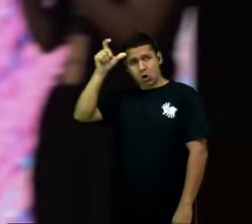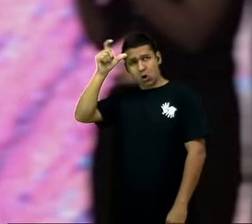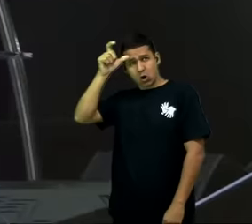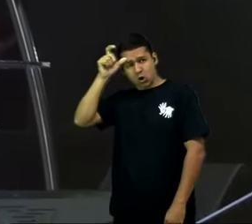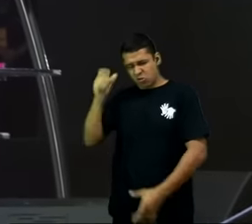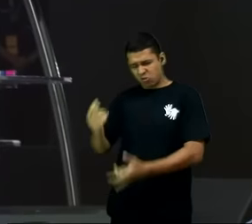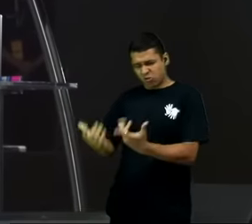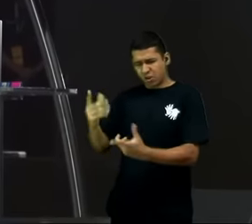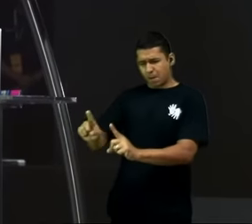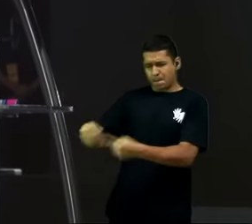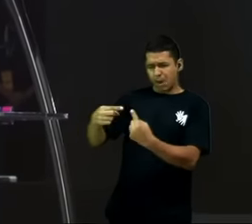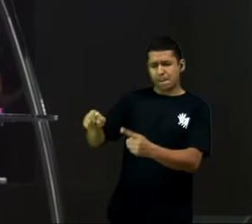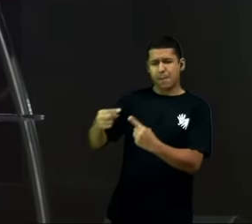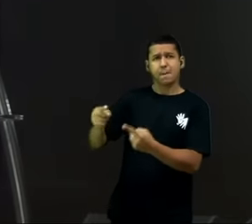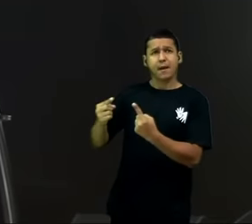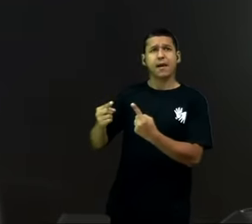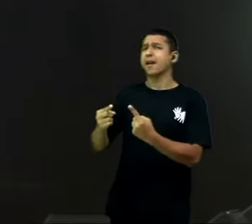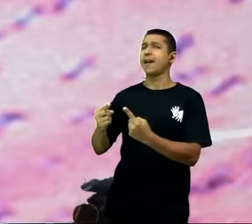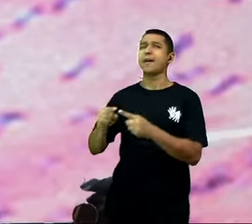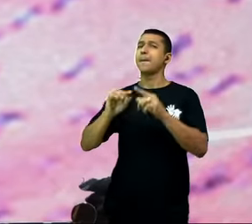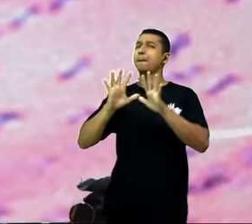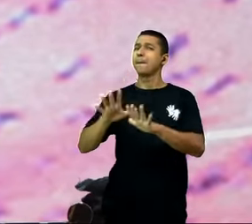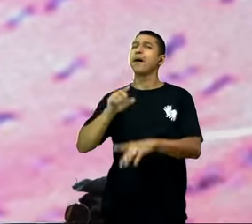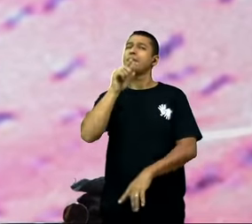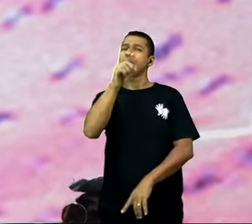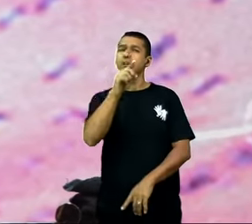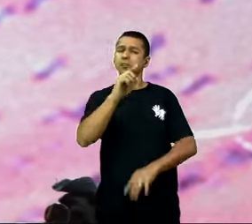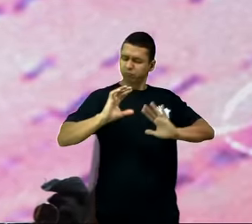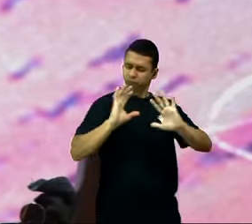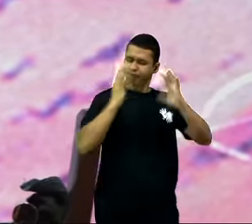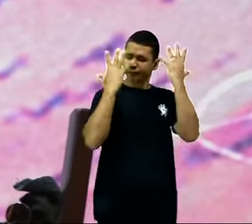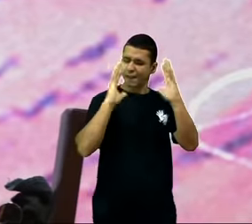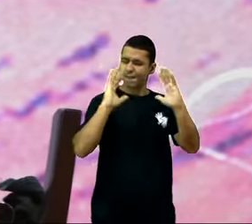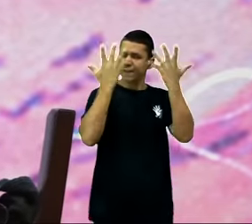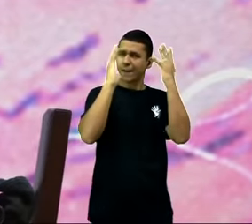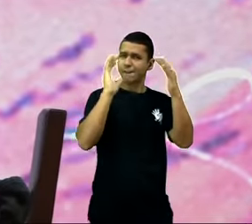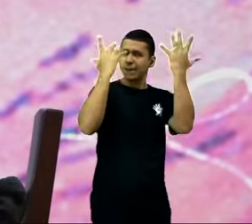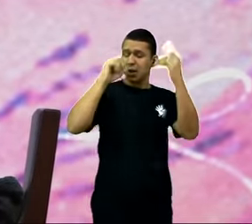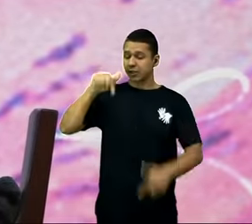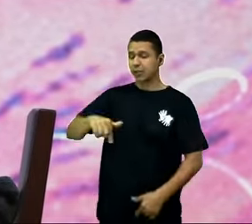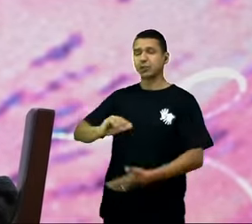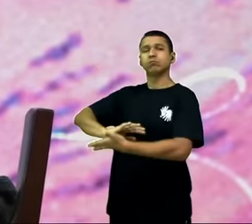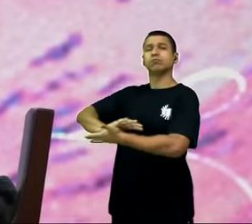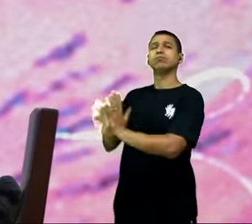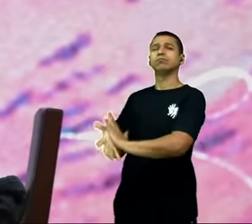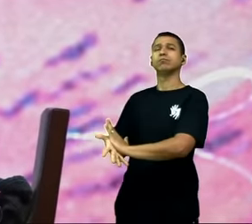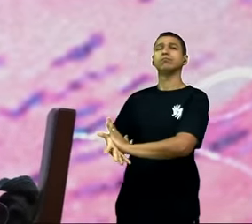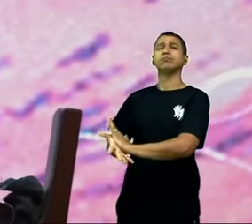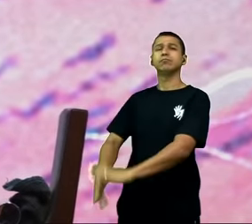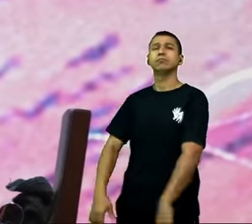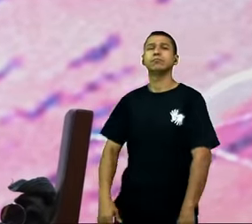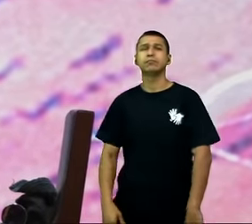para profetizar na tua casa e na tua família. Você vai dar muita festa ainda aí.